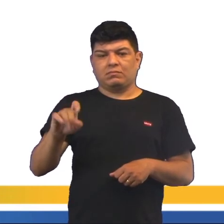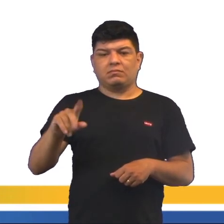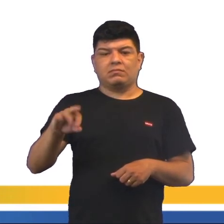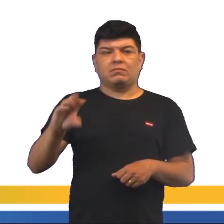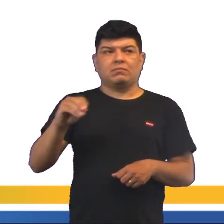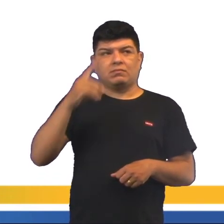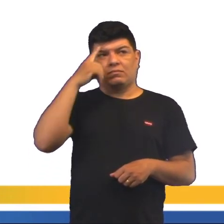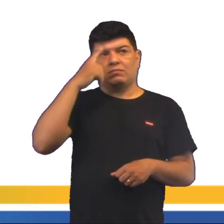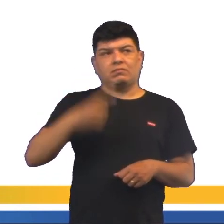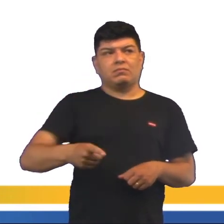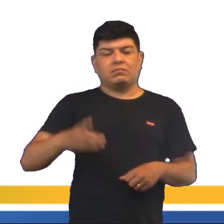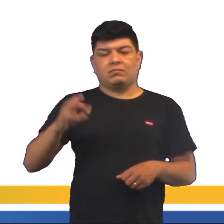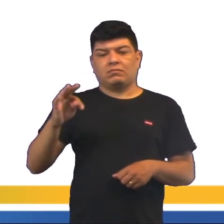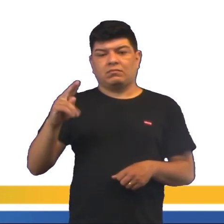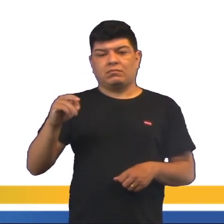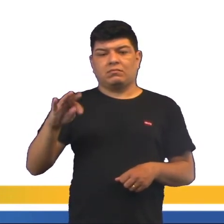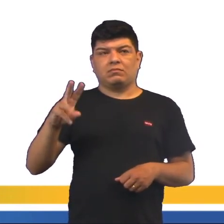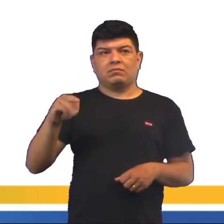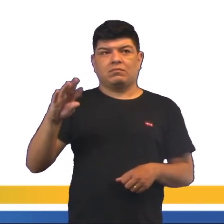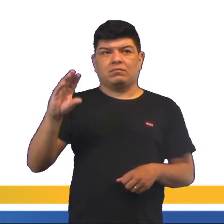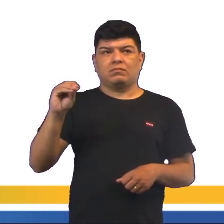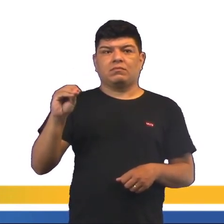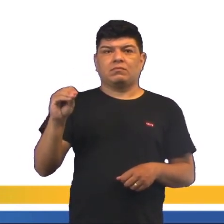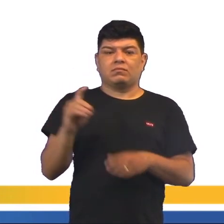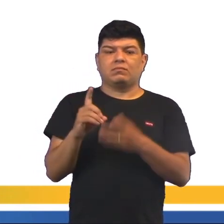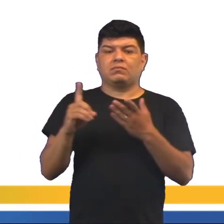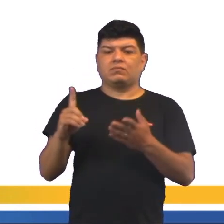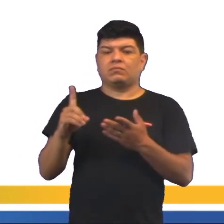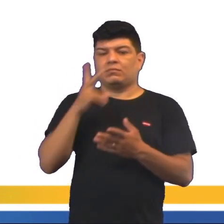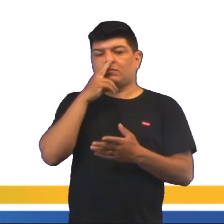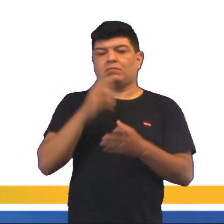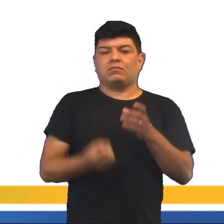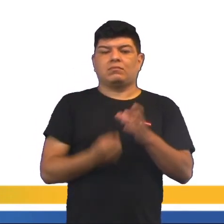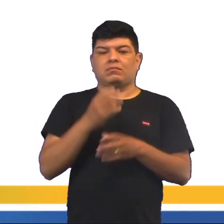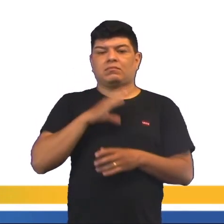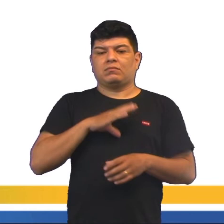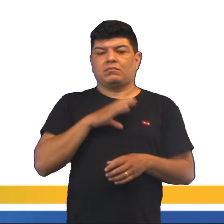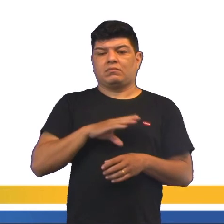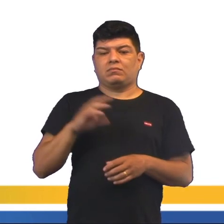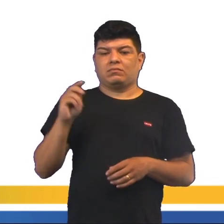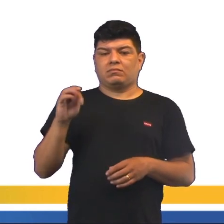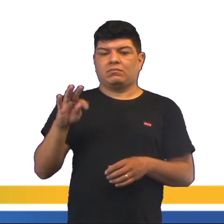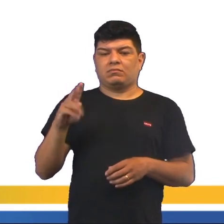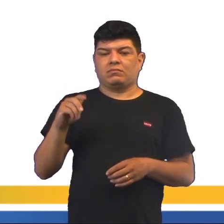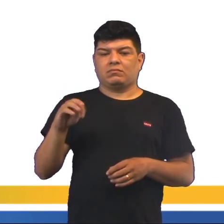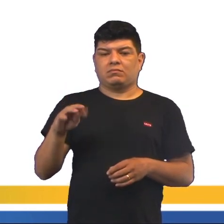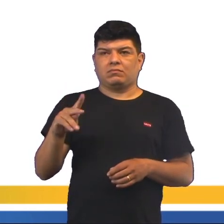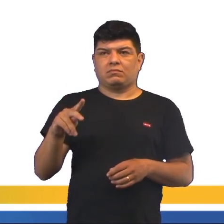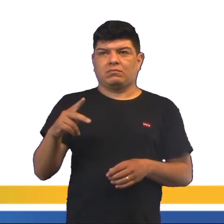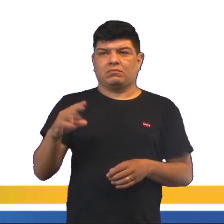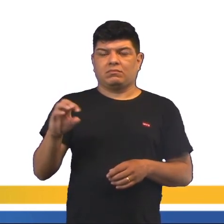Avelino por ordem de Constantino. Ou letra D, a fundação da cidade de Constantinopla.